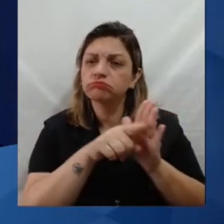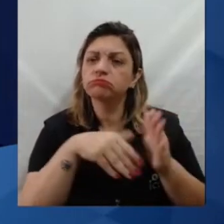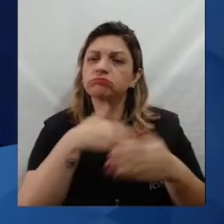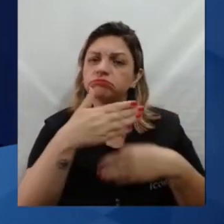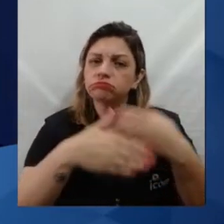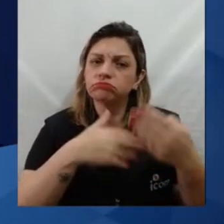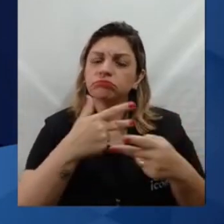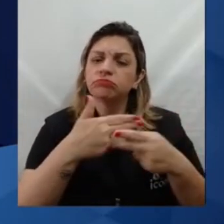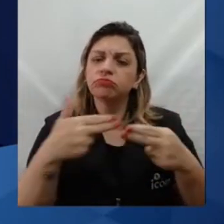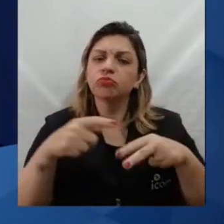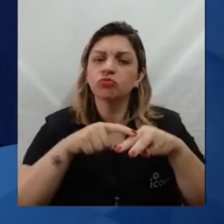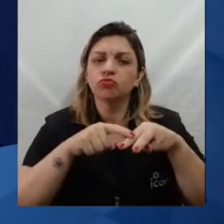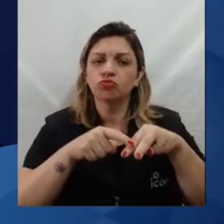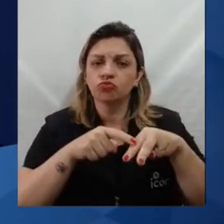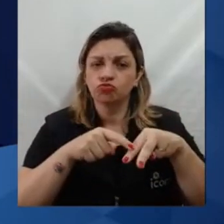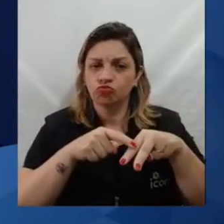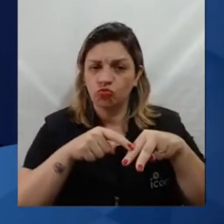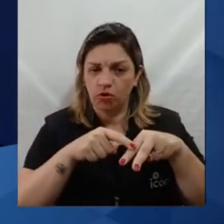joelho.